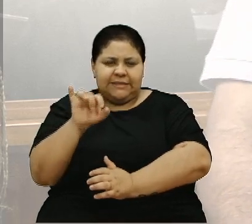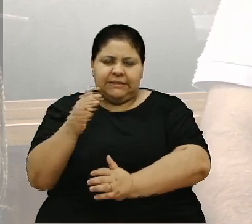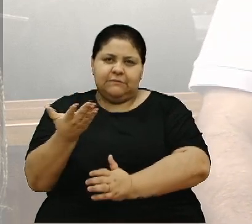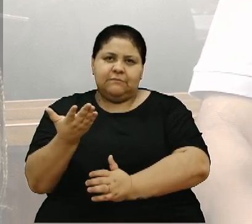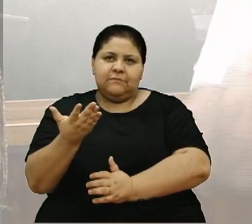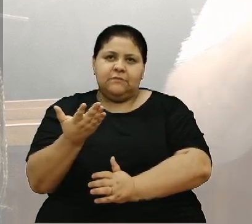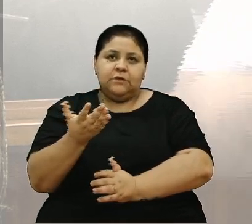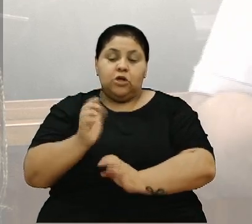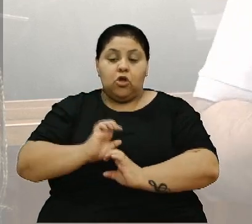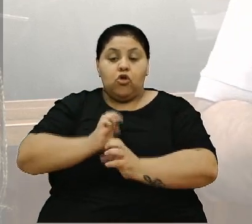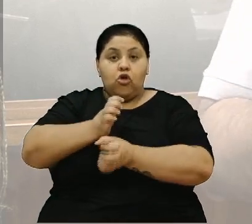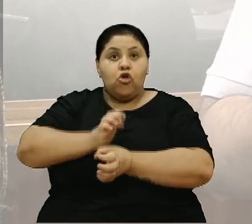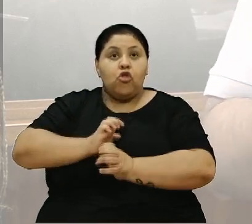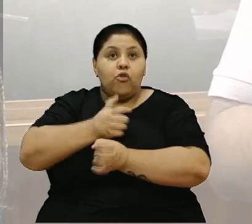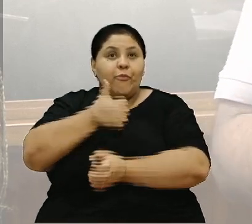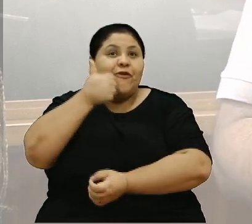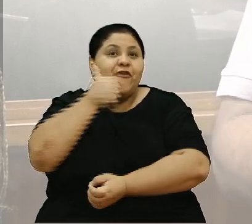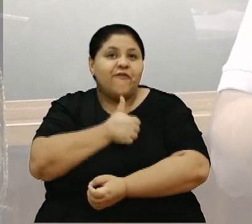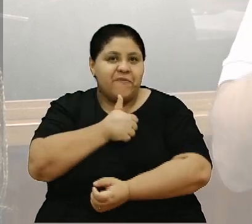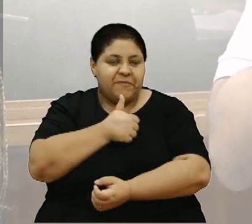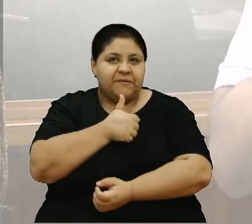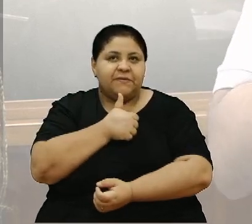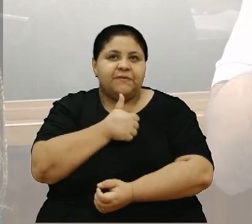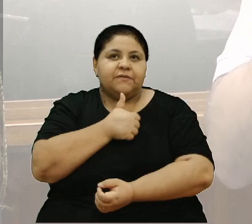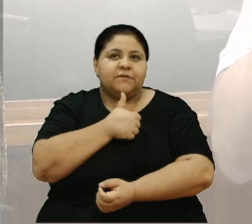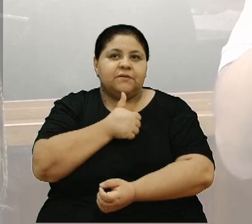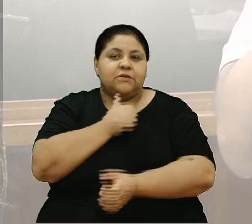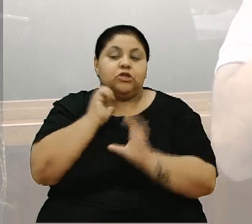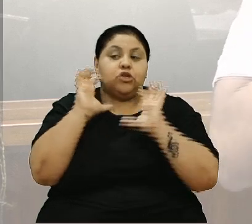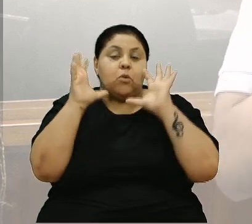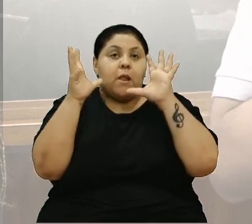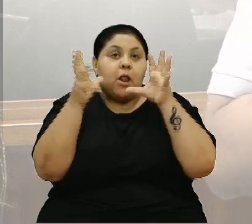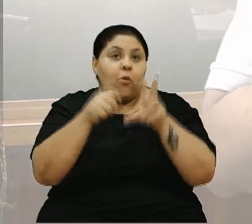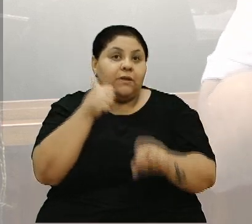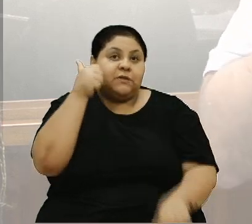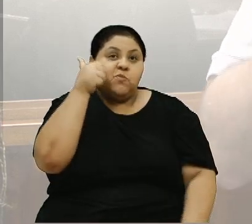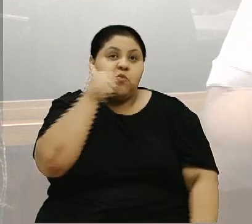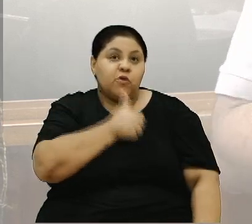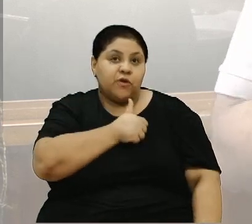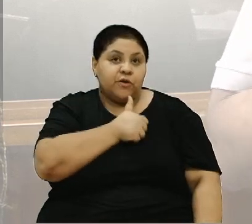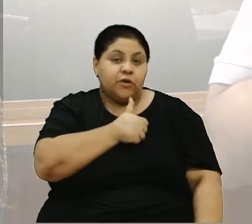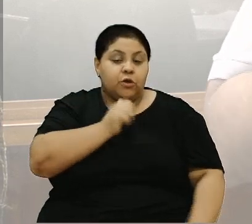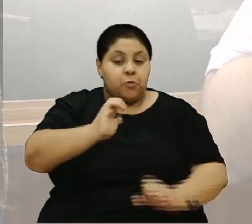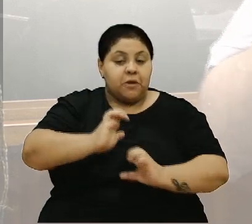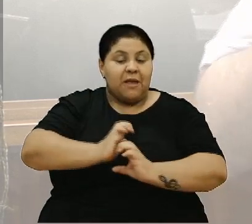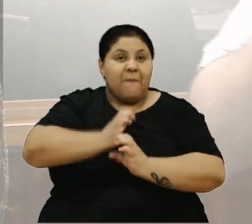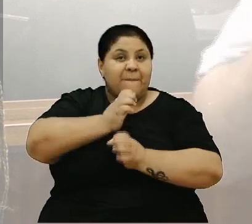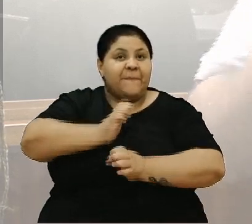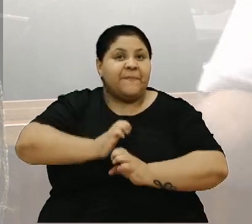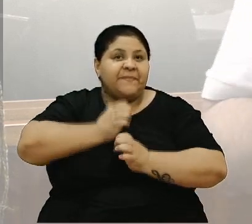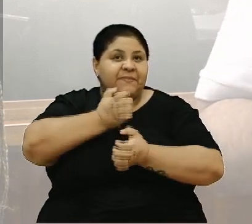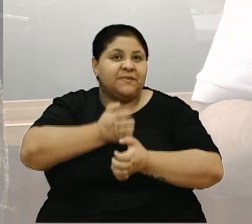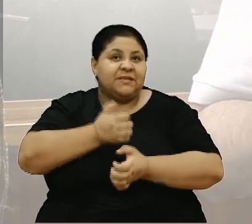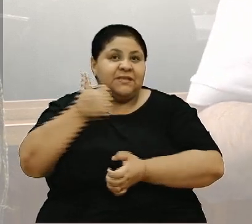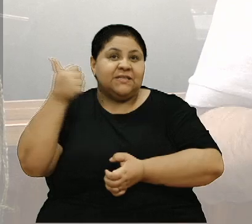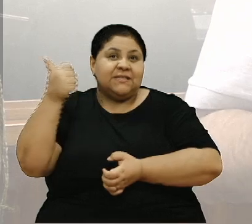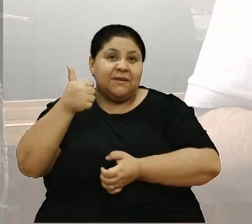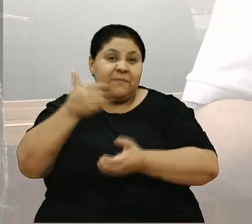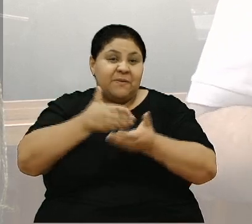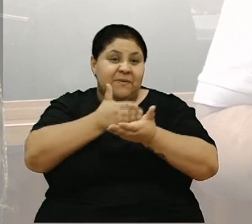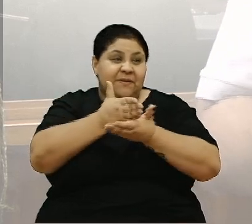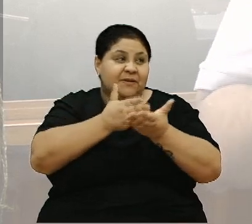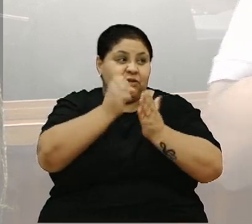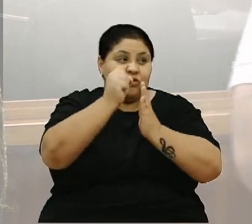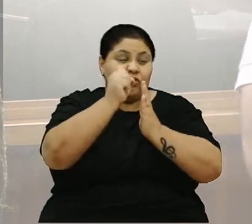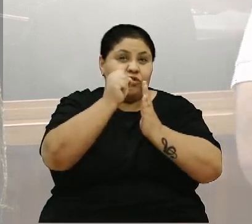do empreendedorismo feminino, né? De quantas mulheres que empreenderam ainda na primeira metade do século